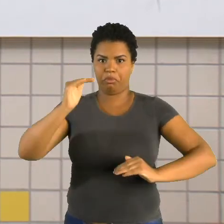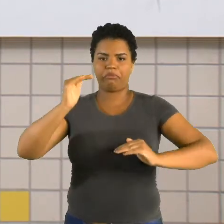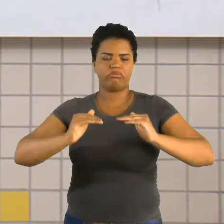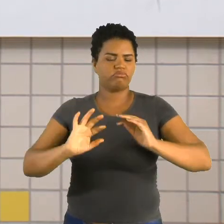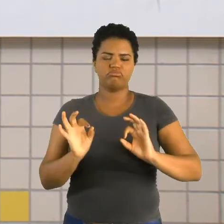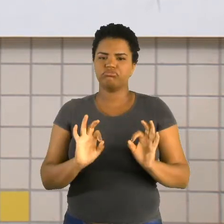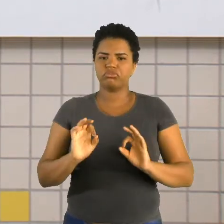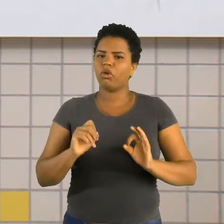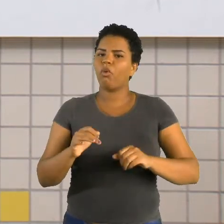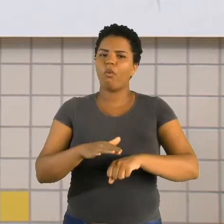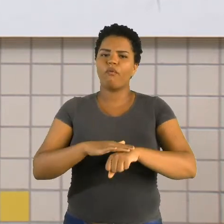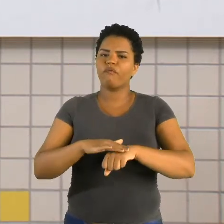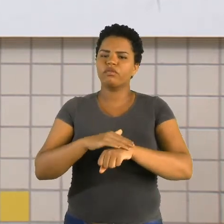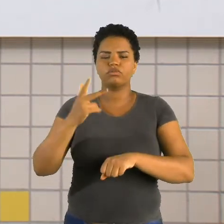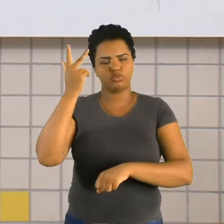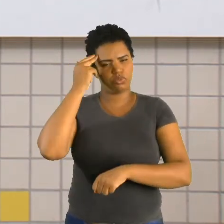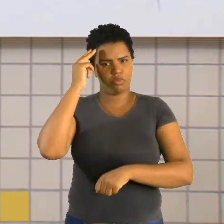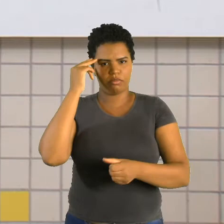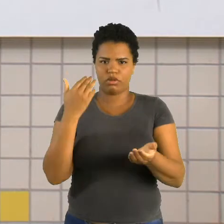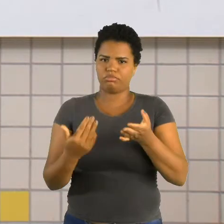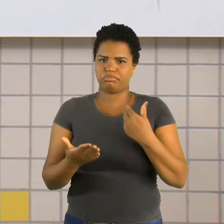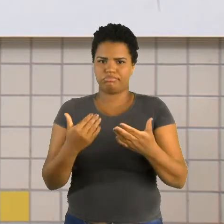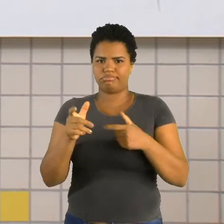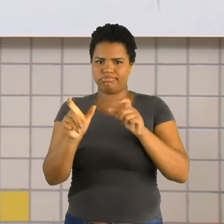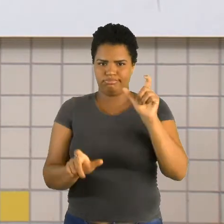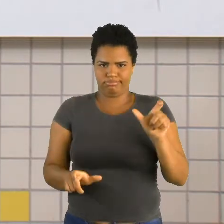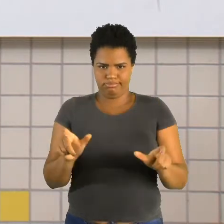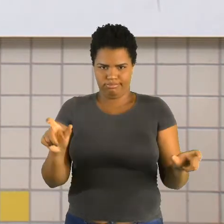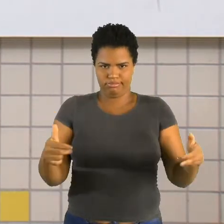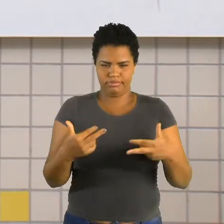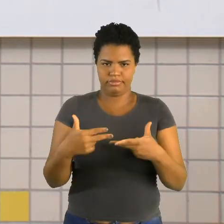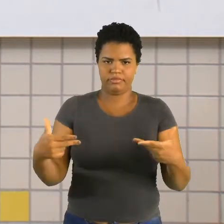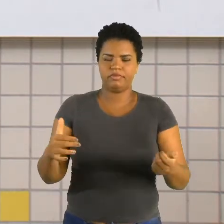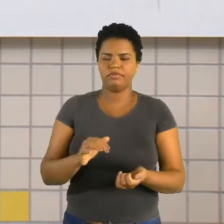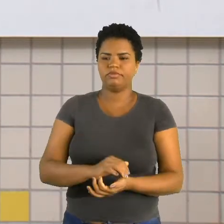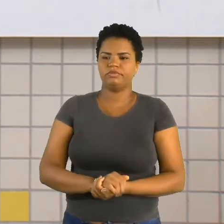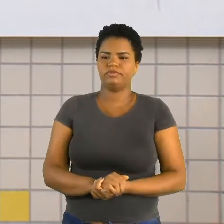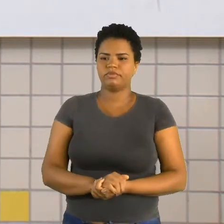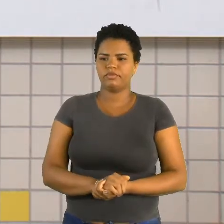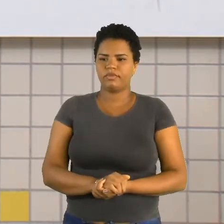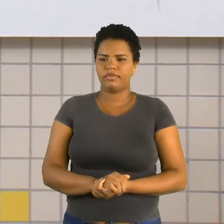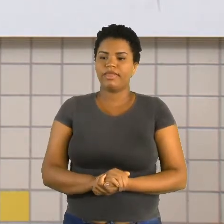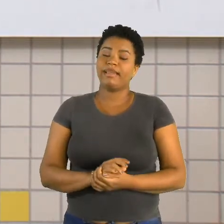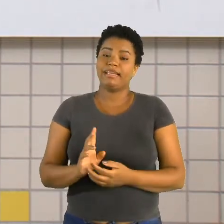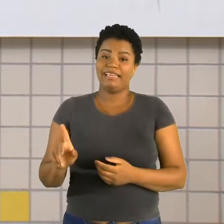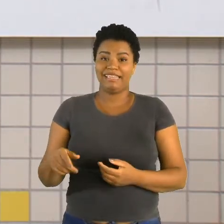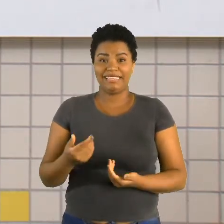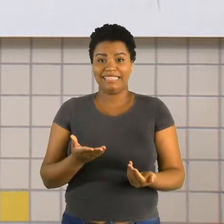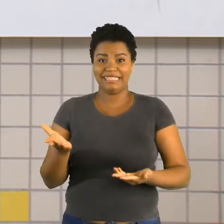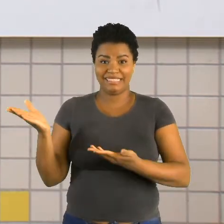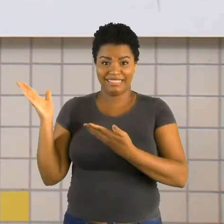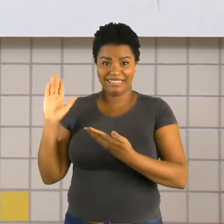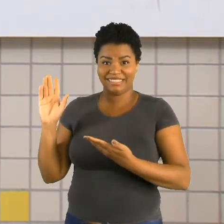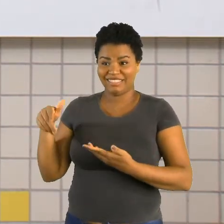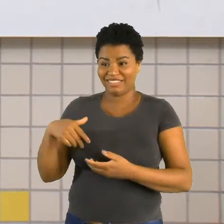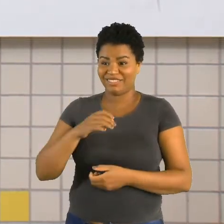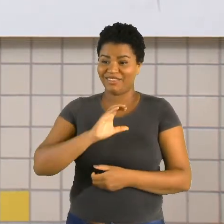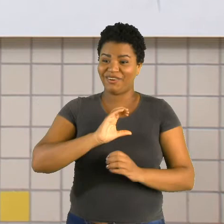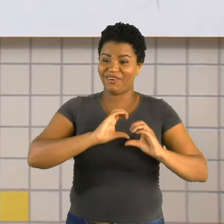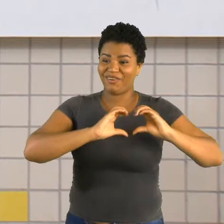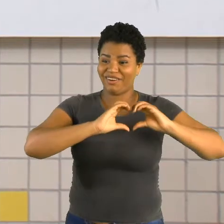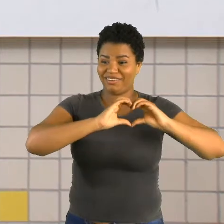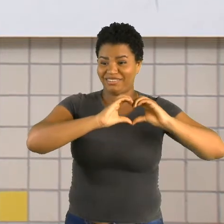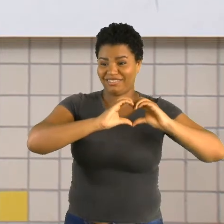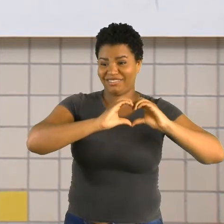conversa normal entre as personagens. E esse balão aqui, hein, que tem esse coraçãozinho? Balão de